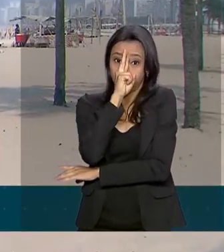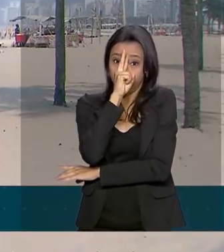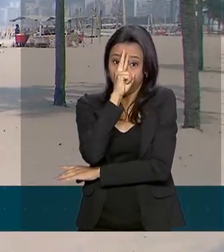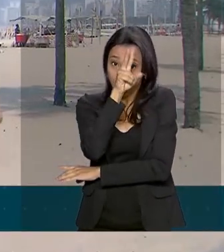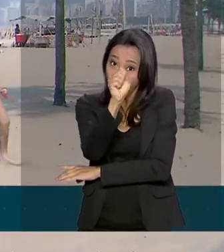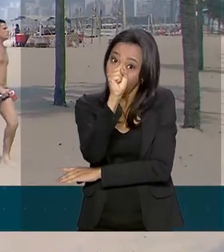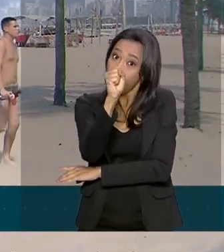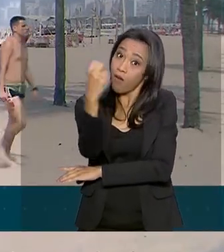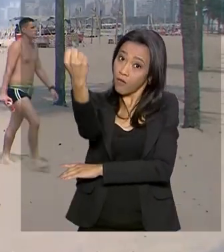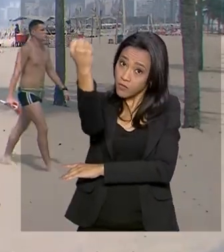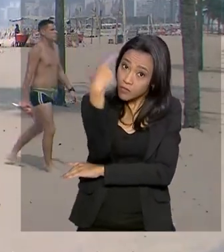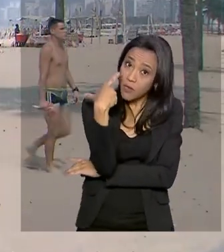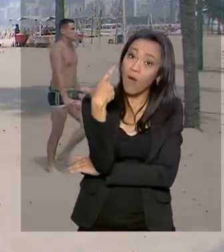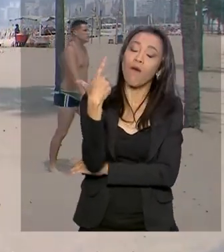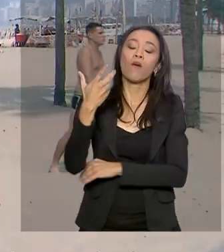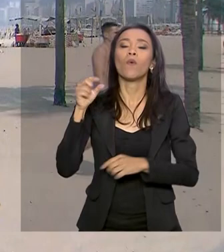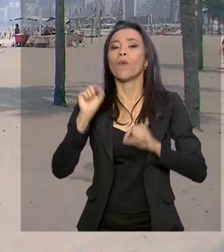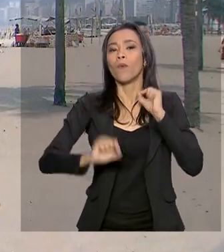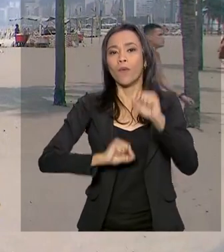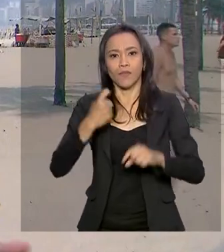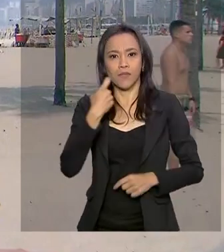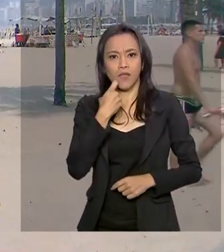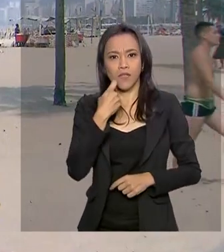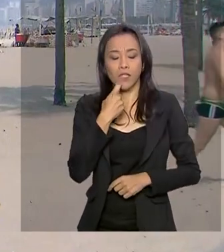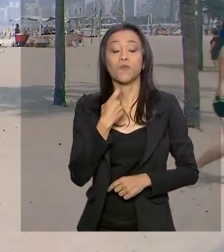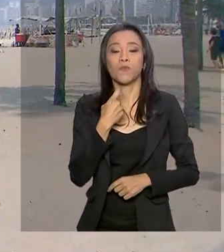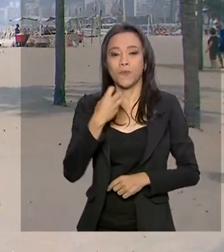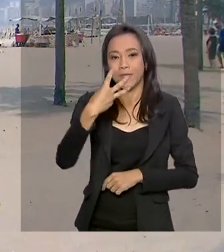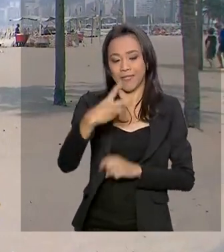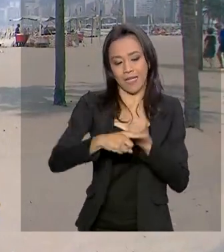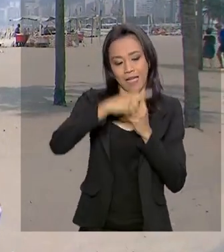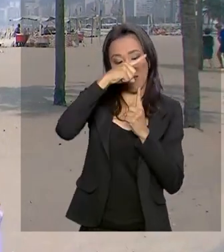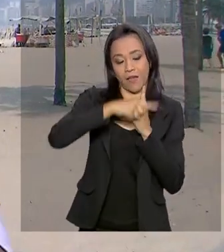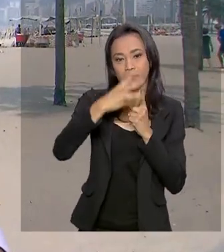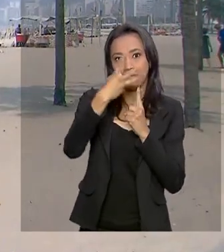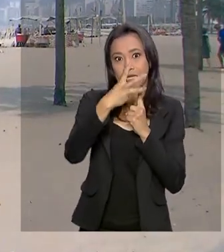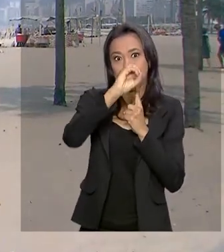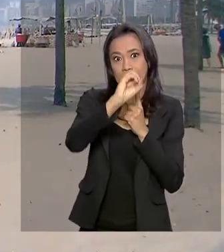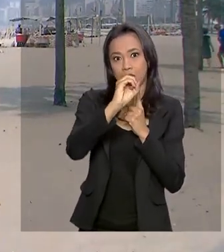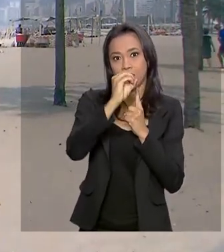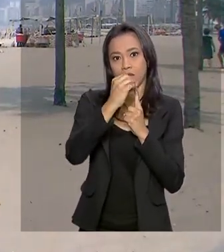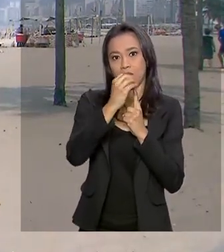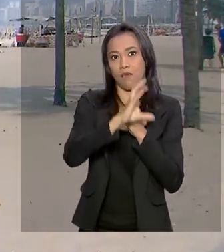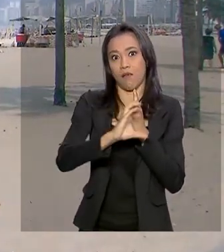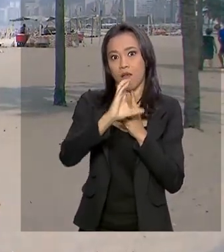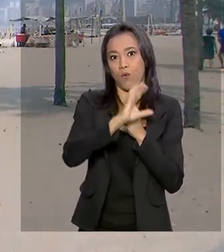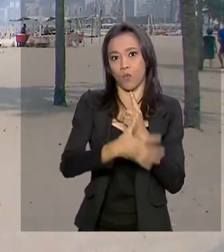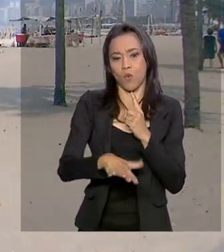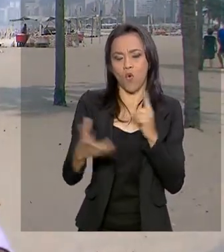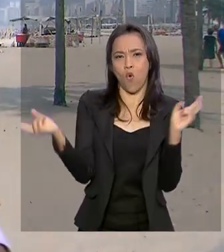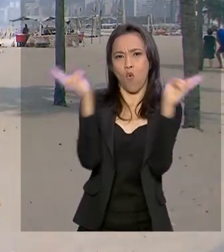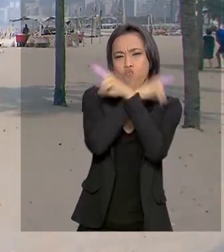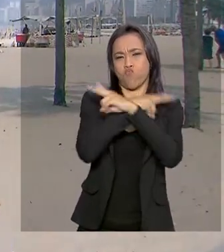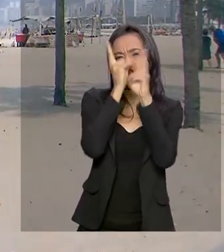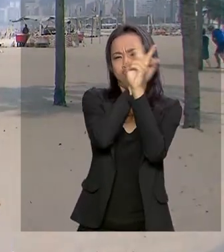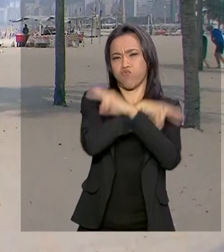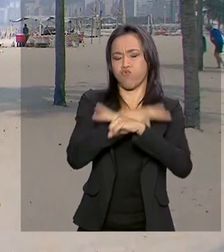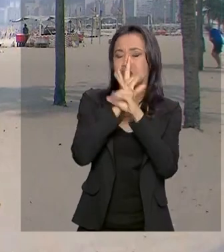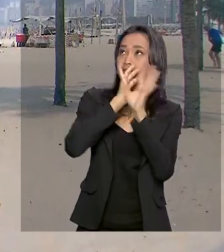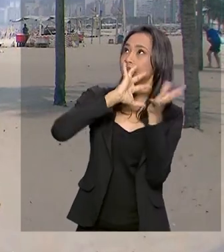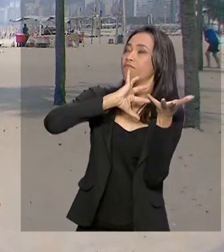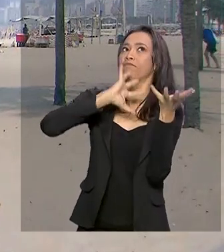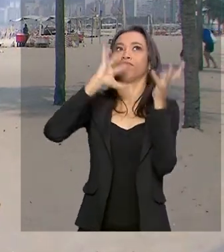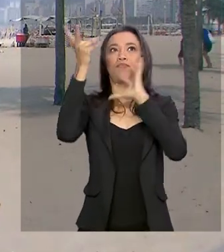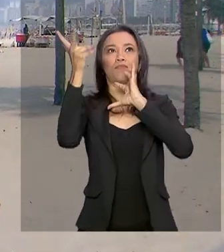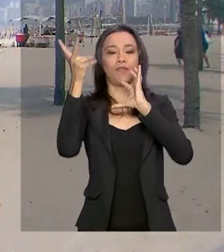prevista para esta sexta feira chega aos 37 graus mas cerca de 40 minutos aqui um vento forte começou a mudar a paisagem